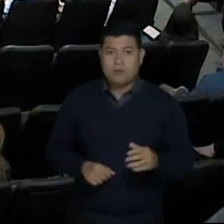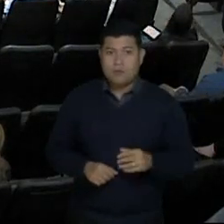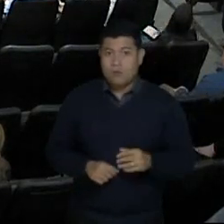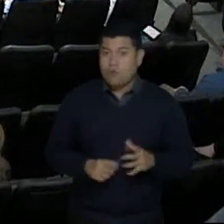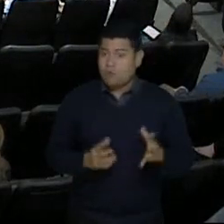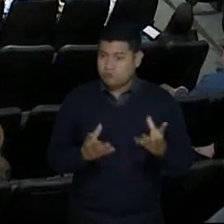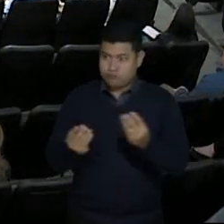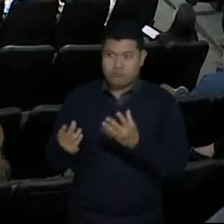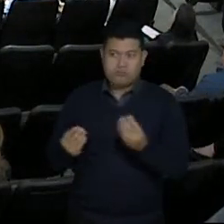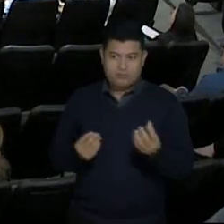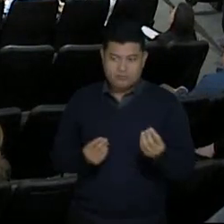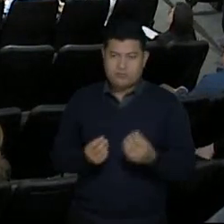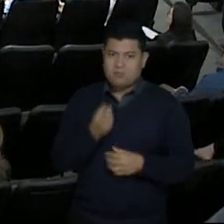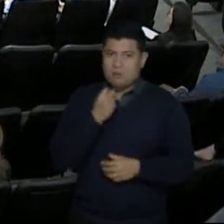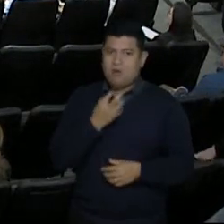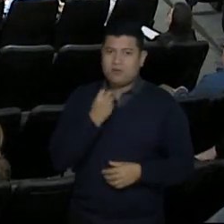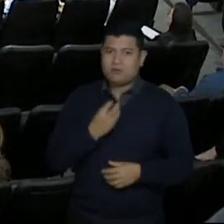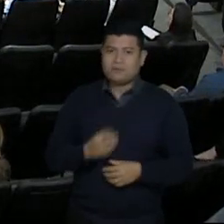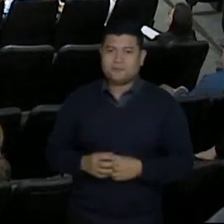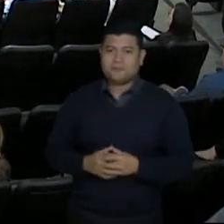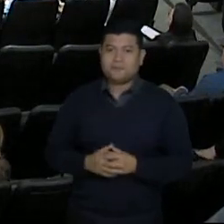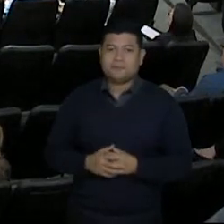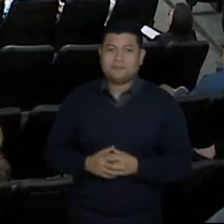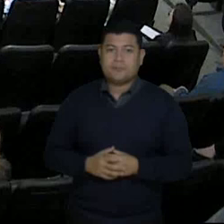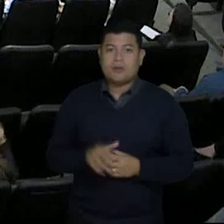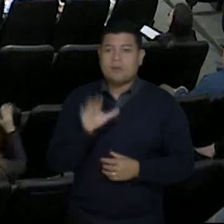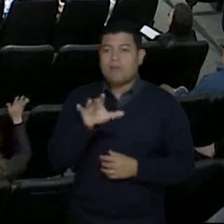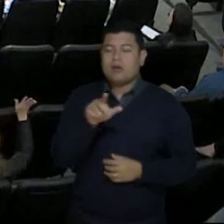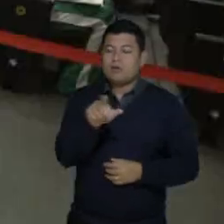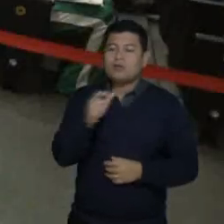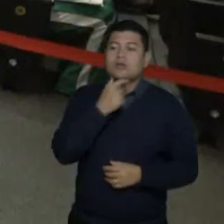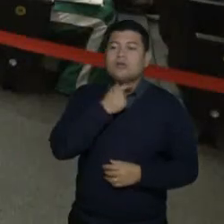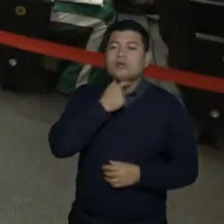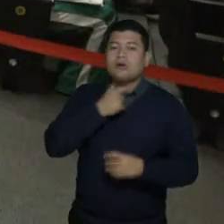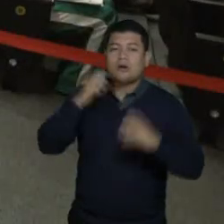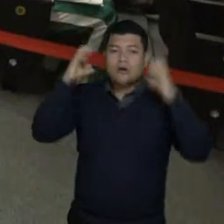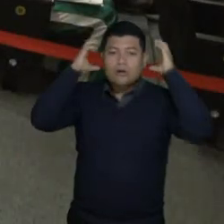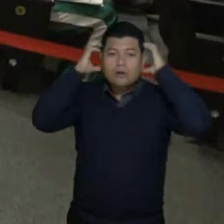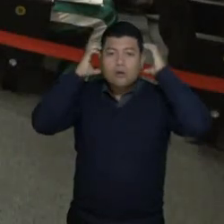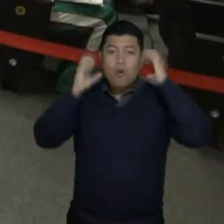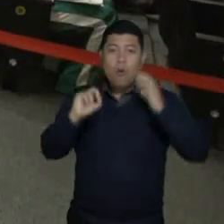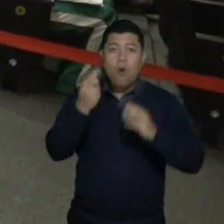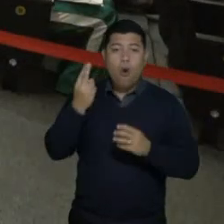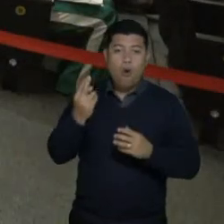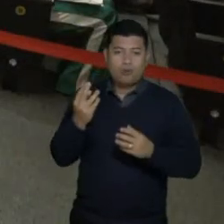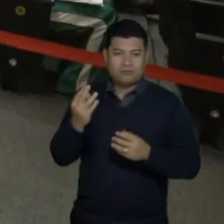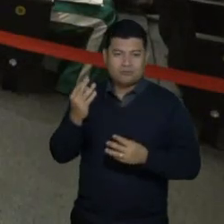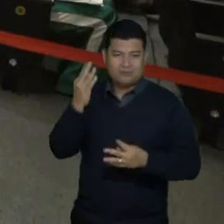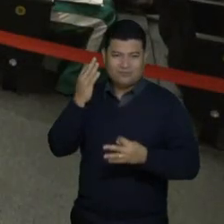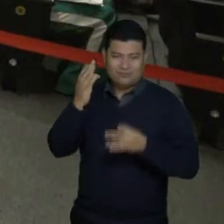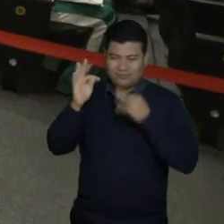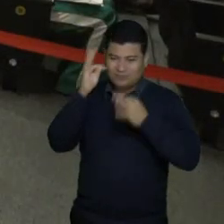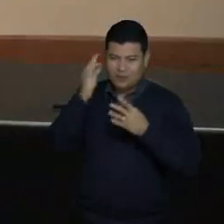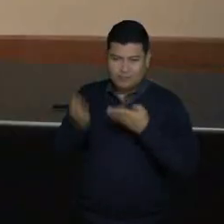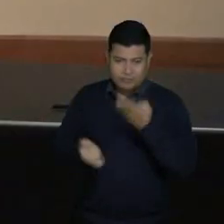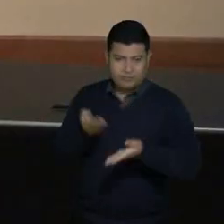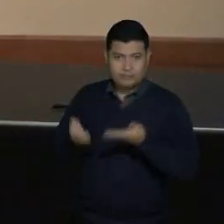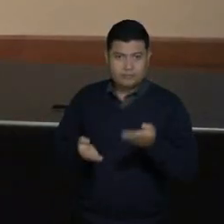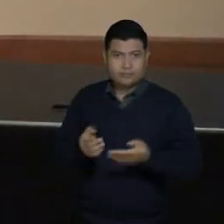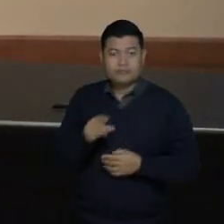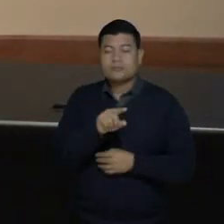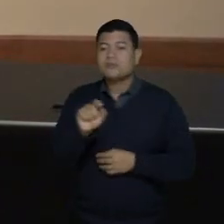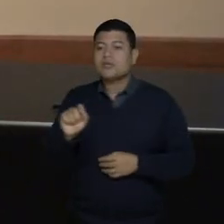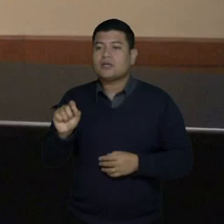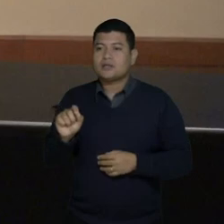muito bom excelente quem quem é fono ou terapeuta aqui tá legal